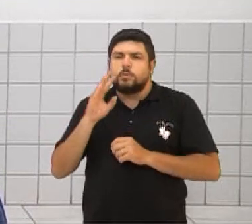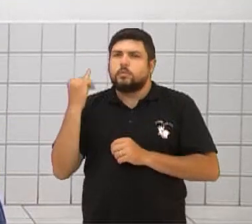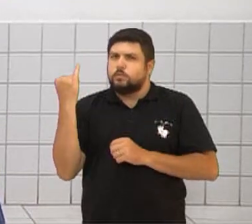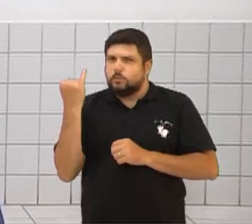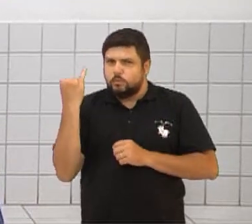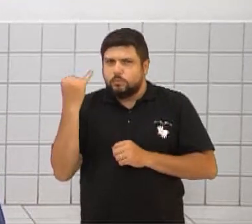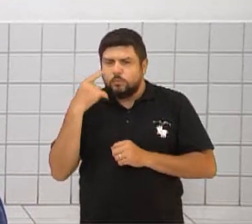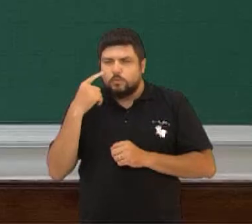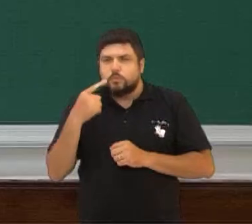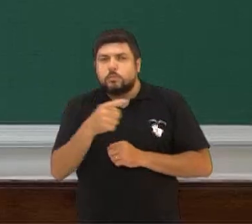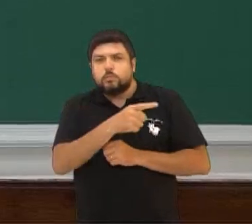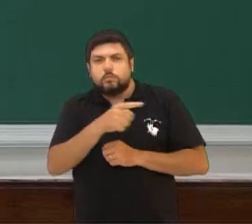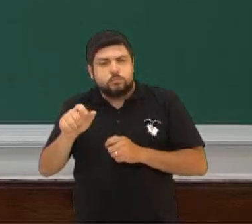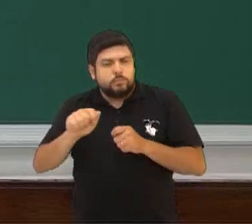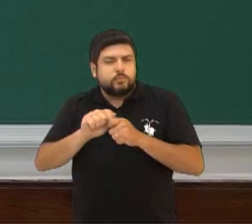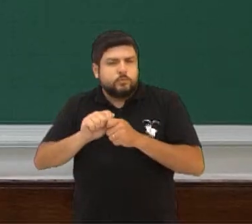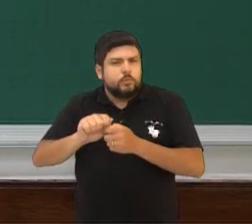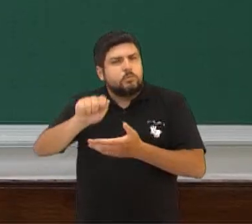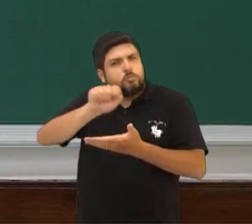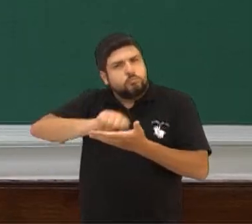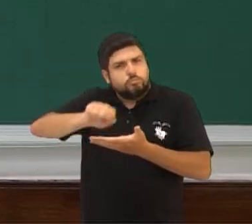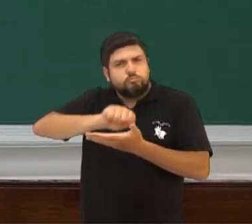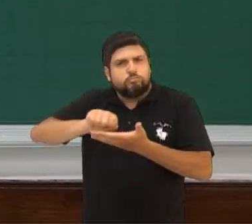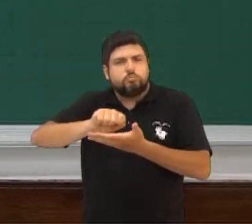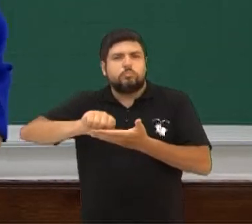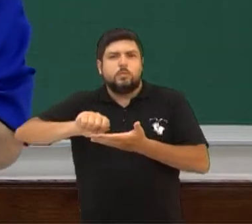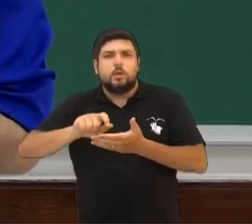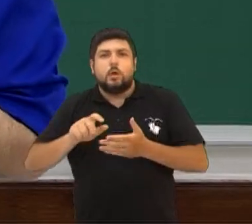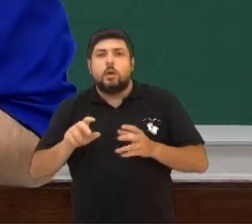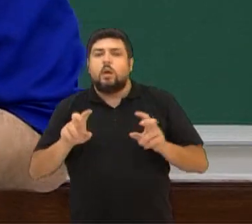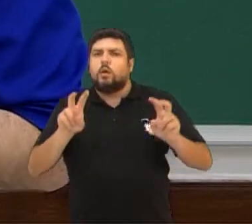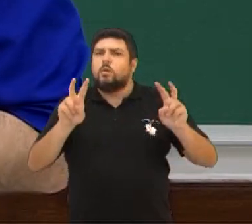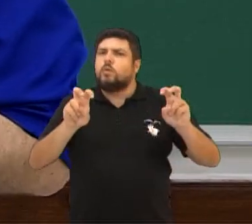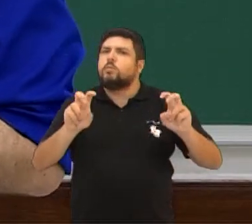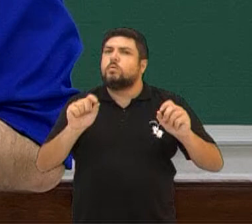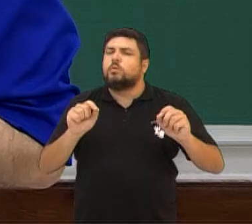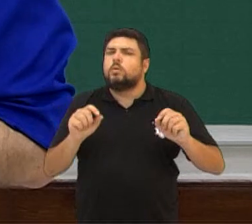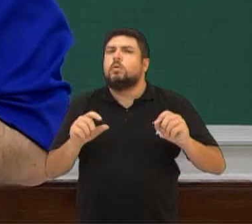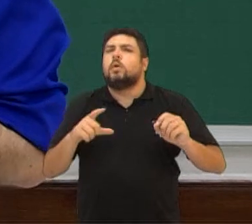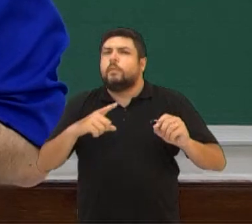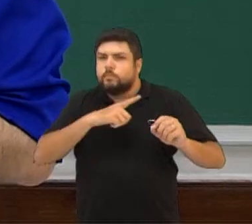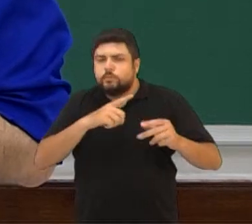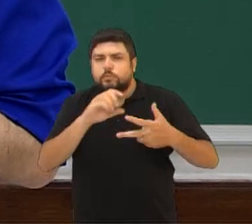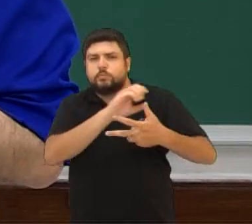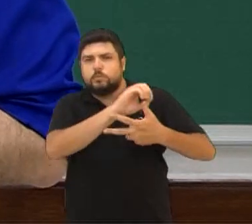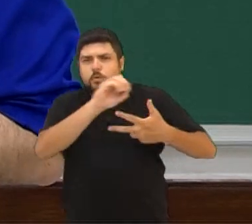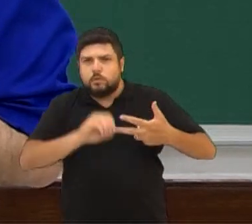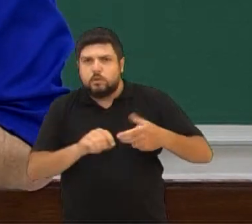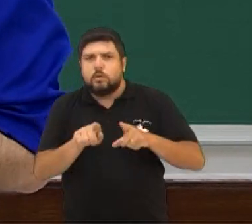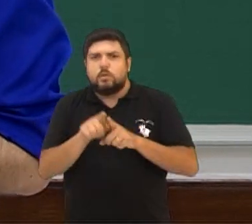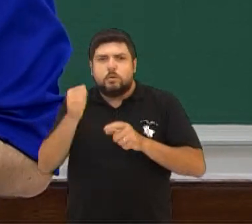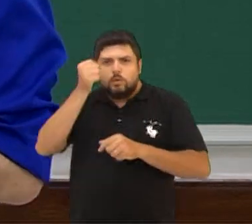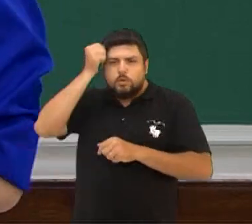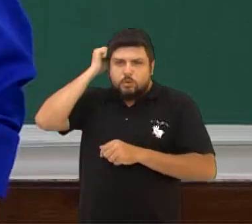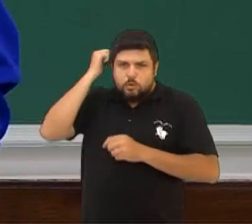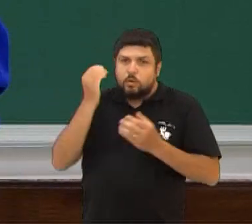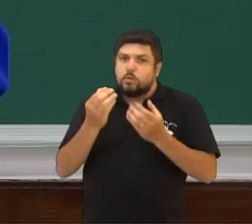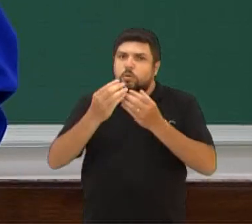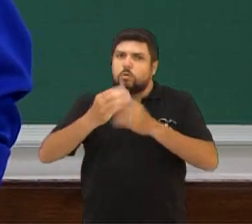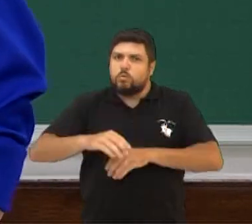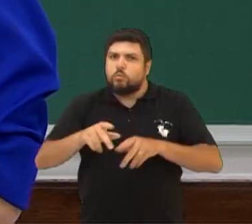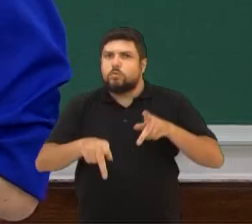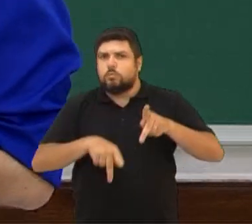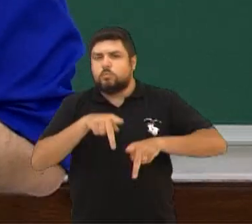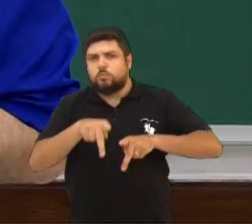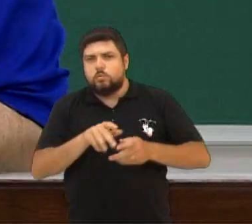faça suas anotações aí no caderno, um tema muito recorrente em Enem vestibular, e alguns concursos públicos, tá? Sobretudo essa